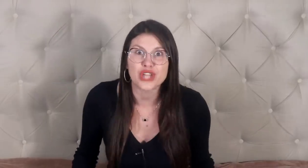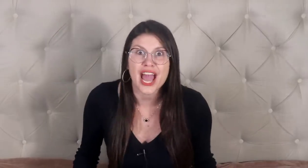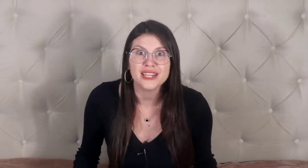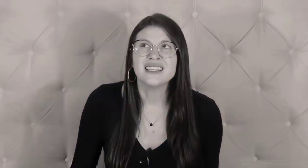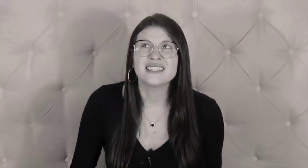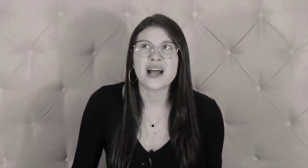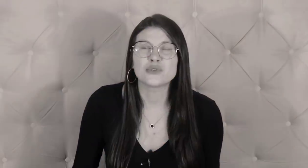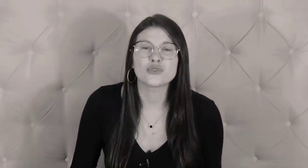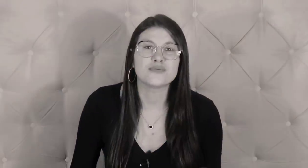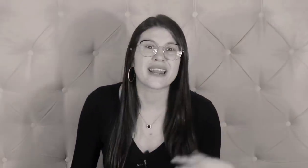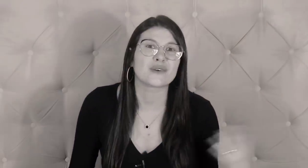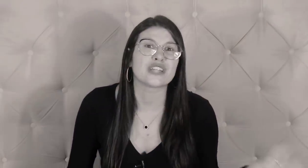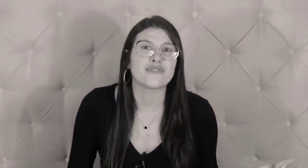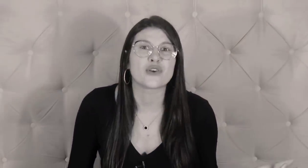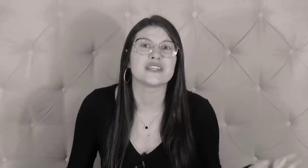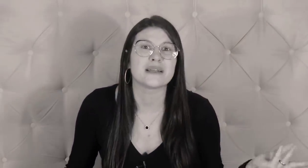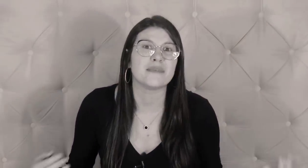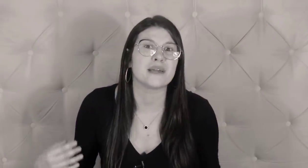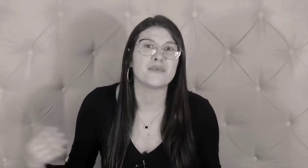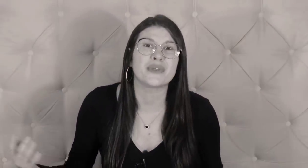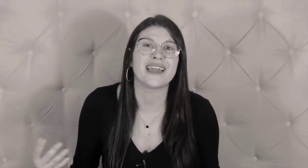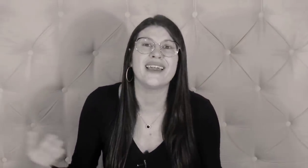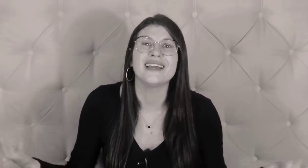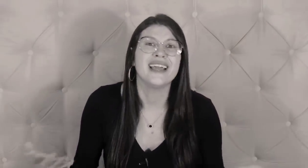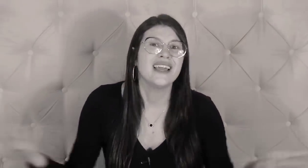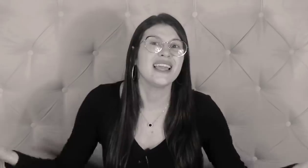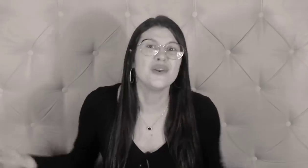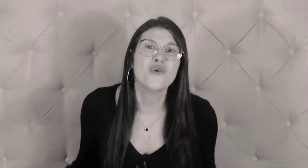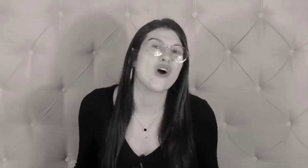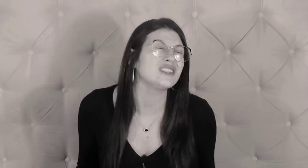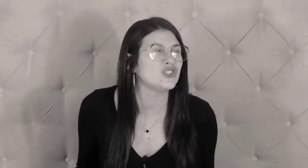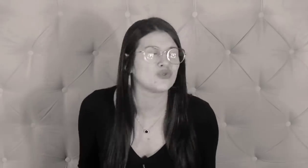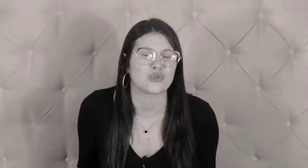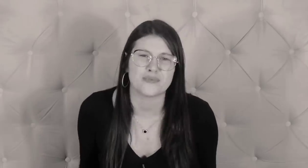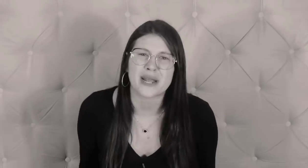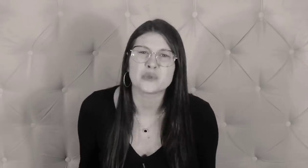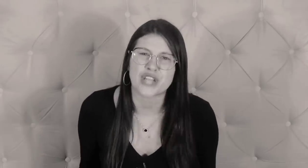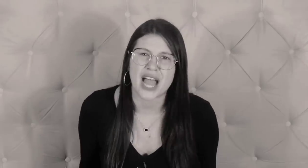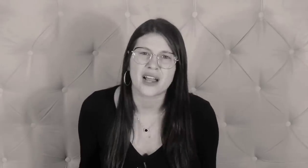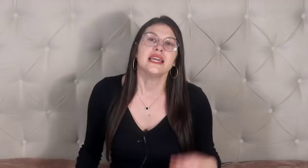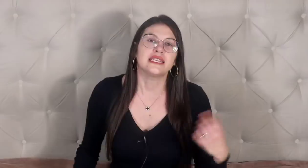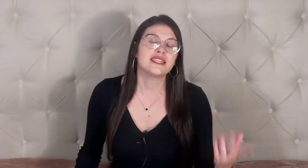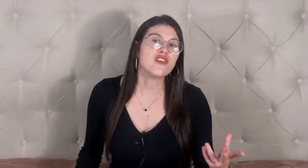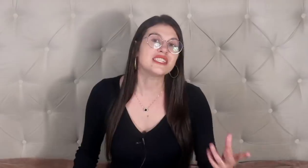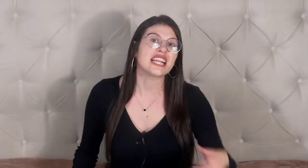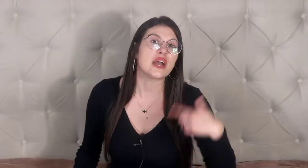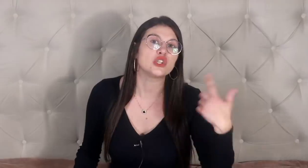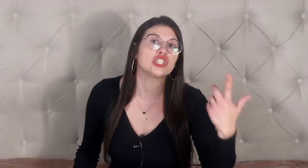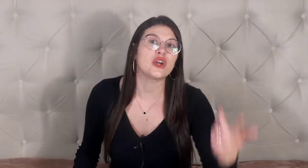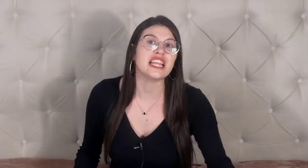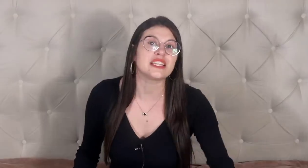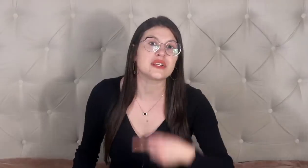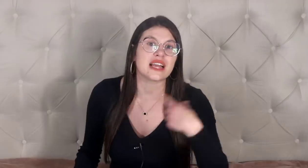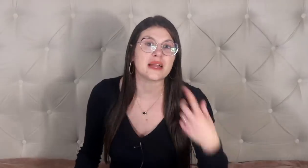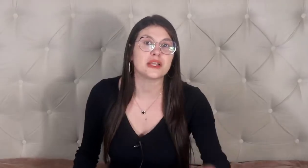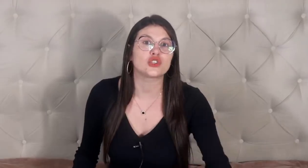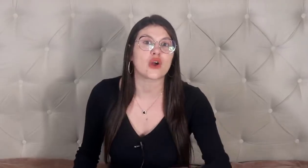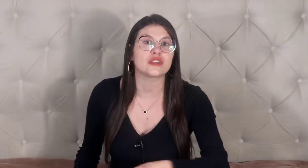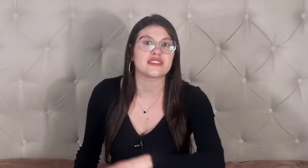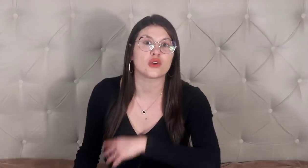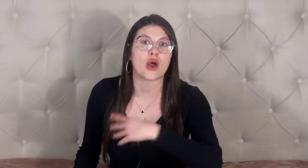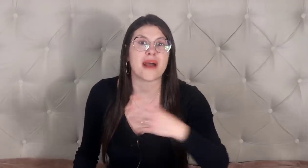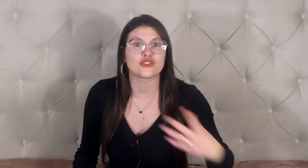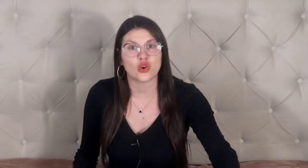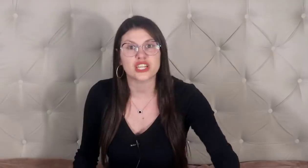de maracujá. Tá, o suco de maracujá foi coisa minha, porque quem não gosta de suco de maracujá? E se você até hoje não entendeu exatamente o